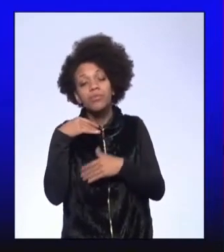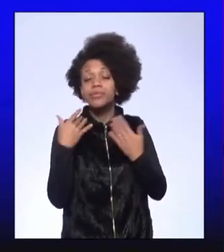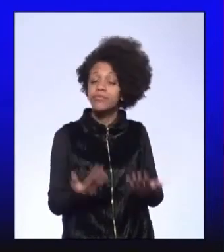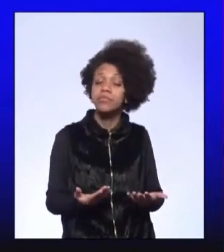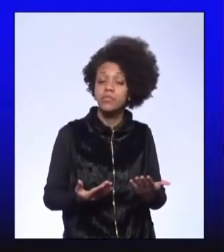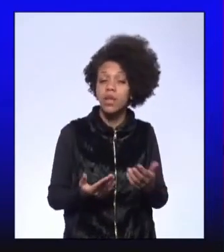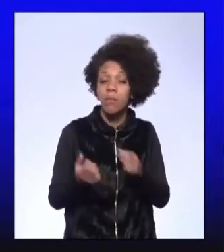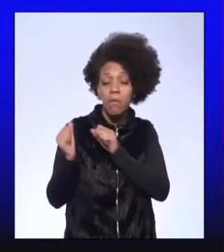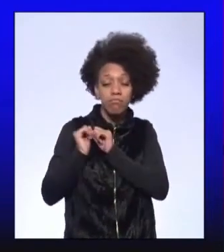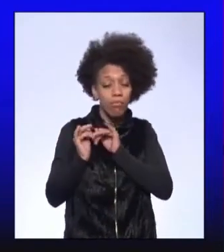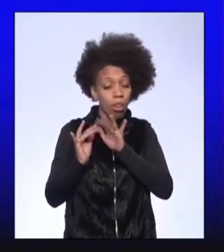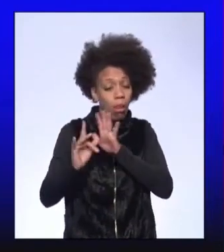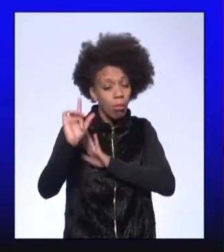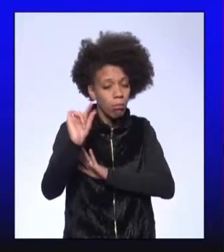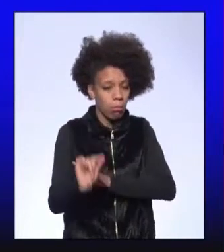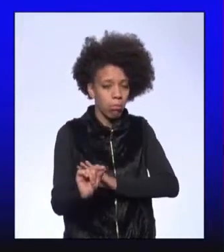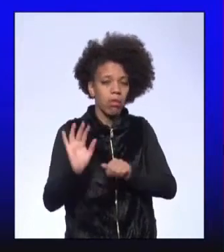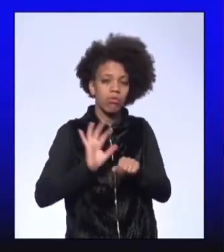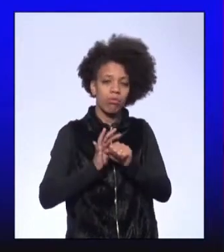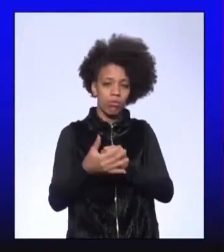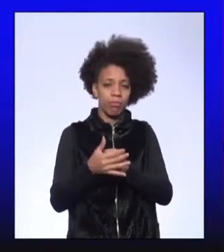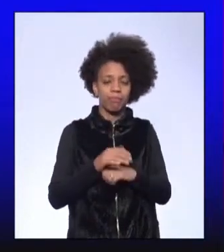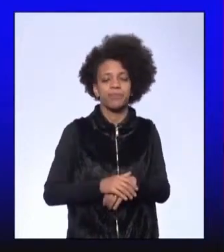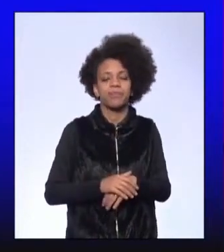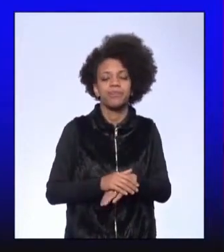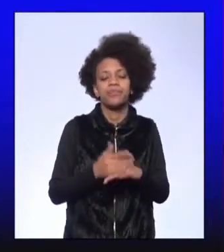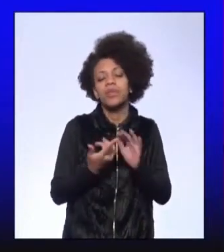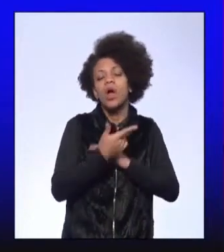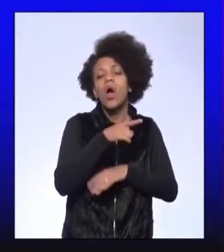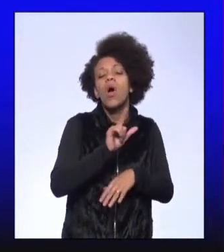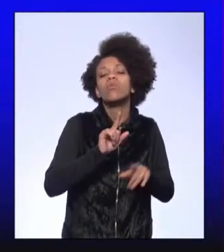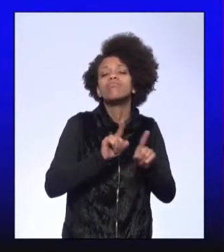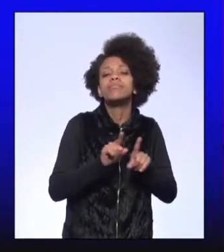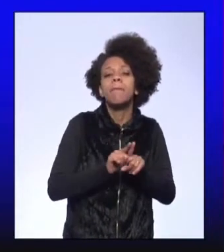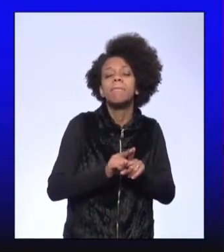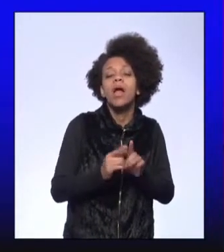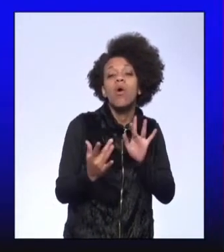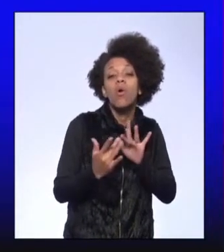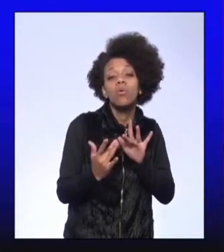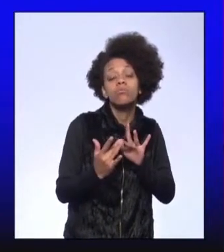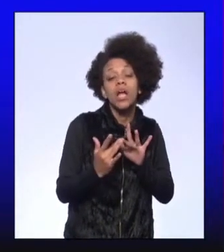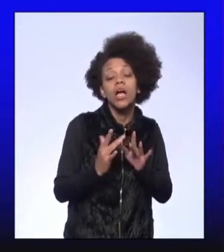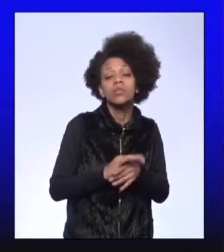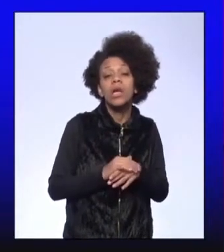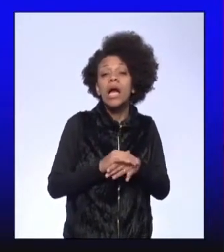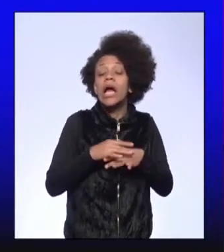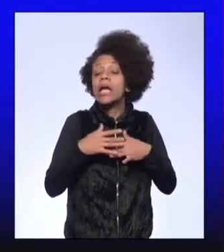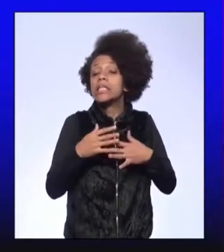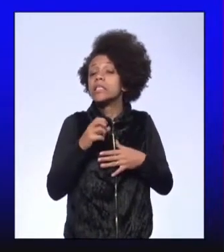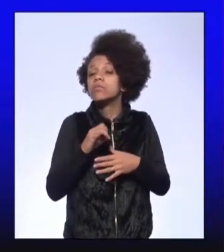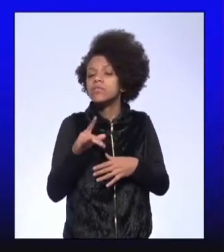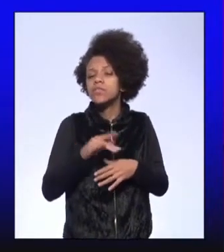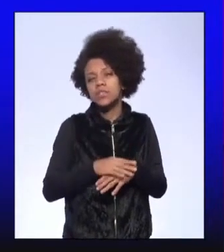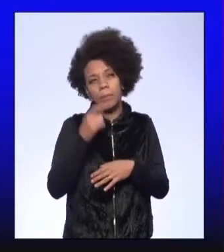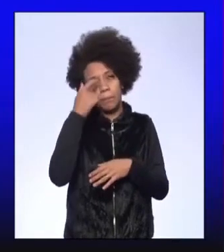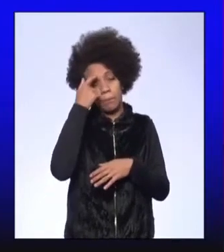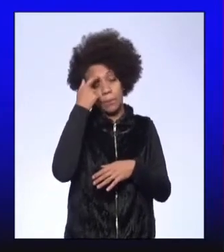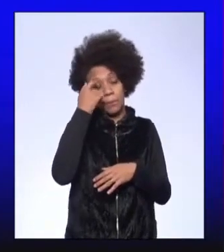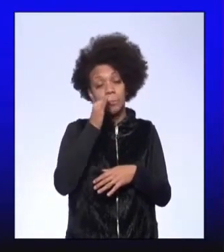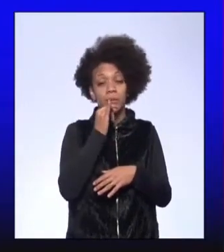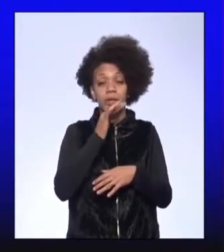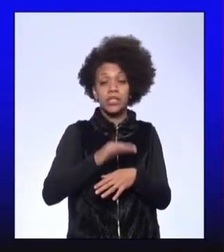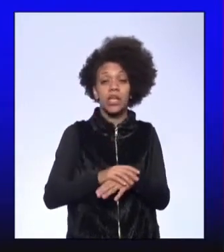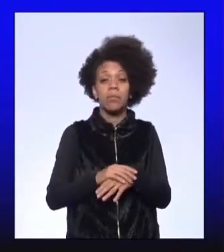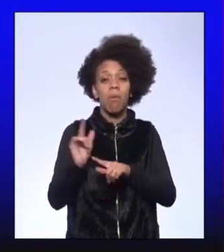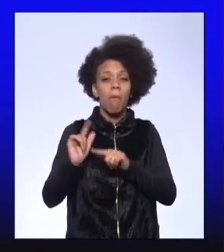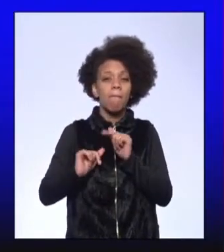portanto, transmitir menos o vírus. Outra forma de transmissão é através do contato. Então, se você pegar uma superfície que foi,